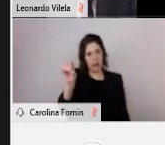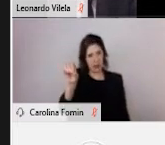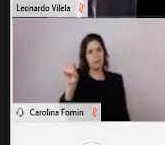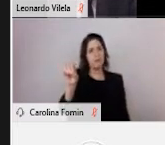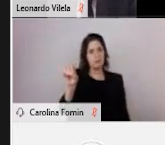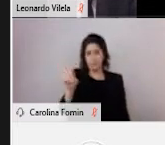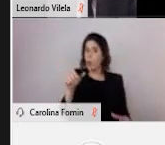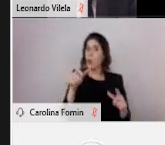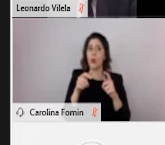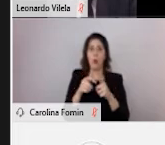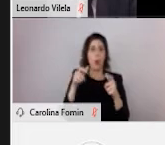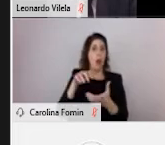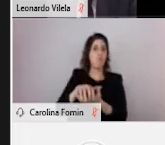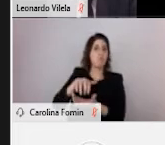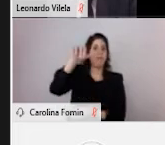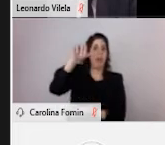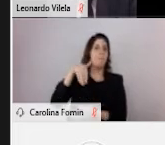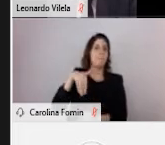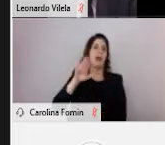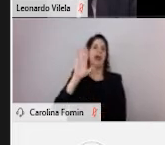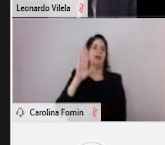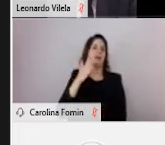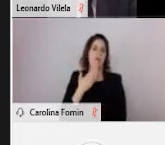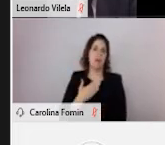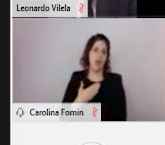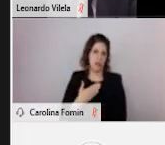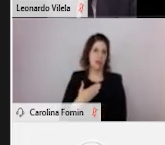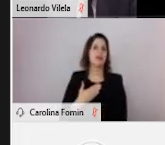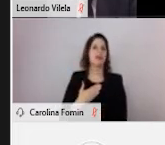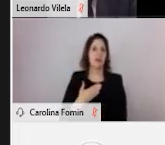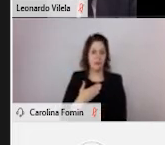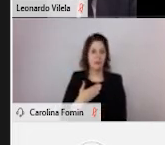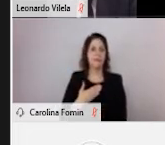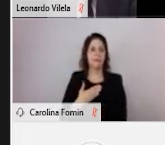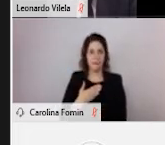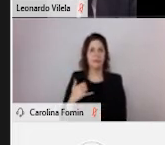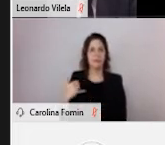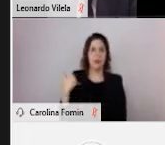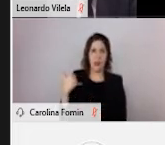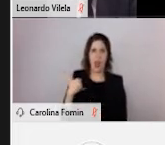volume elevado nesta faixa etária.